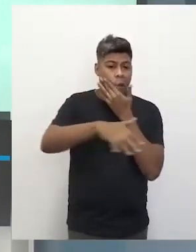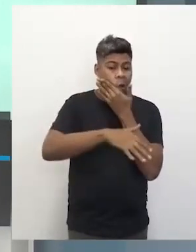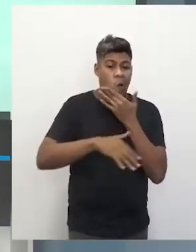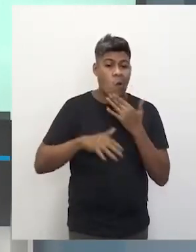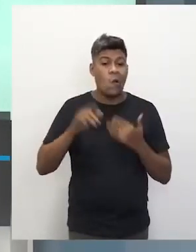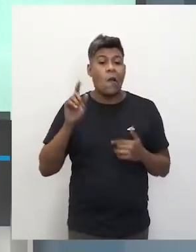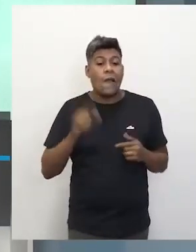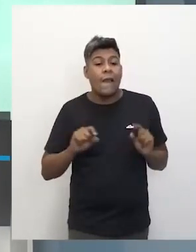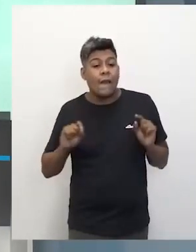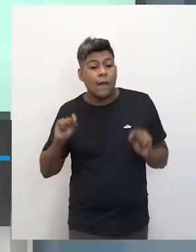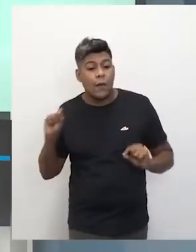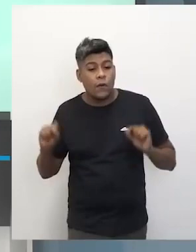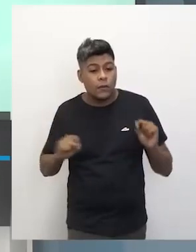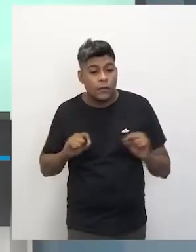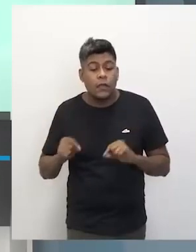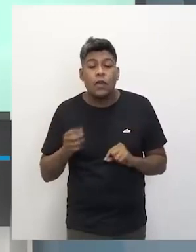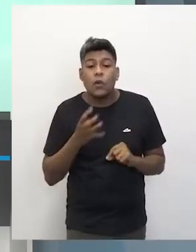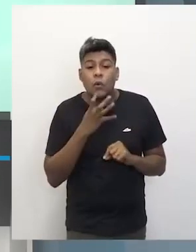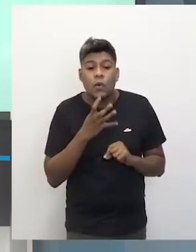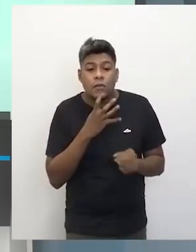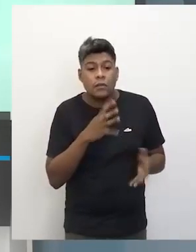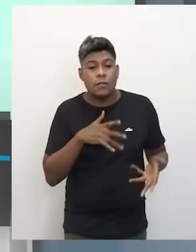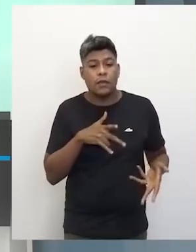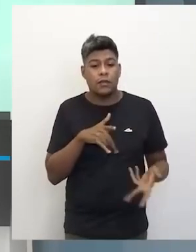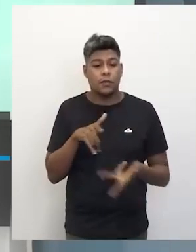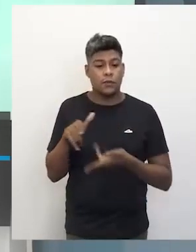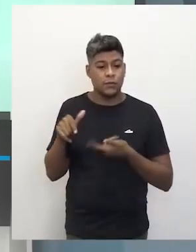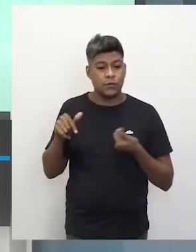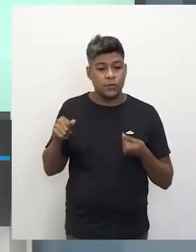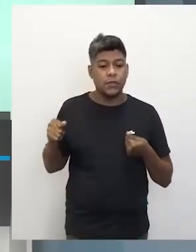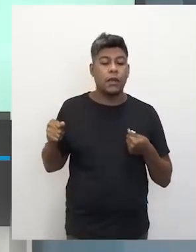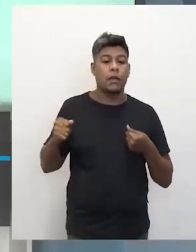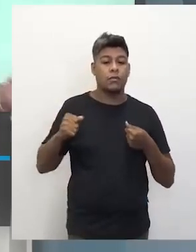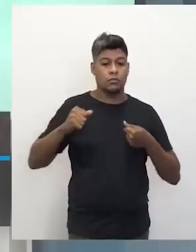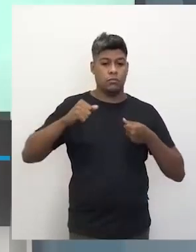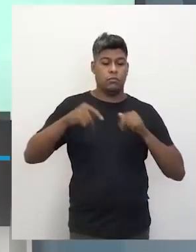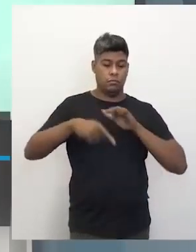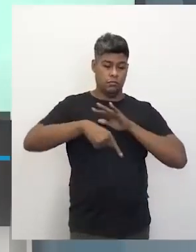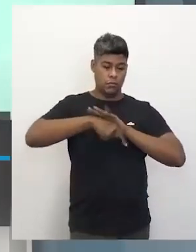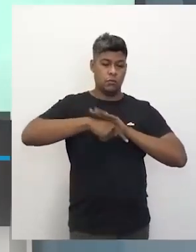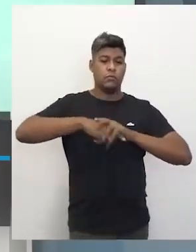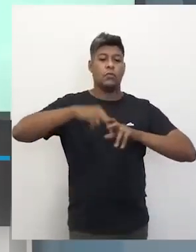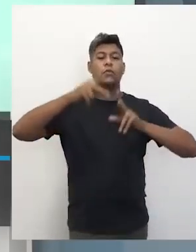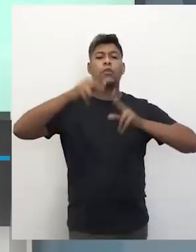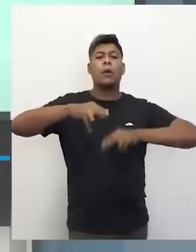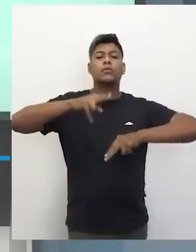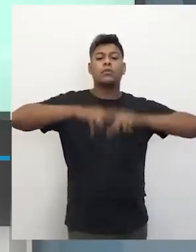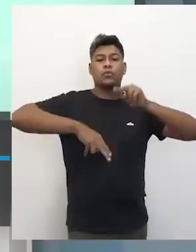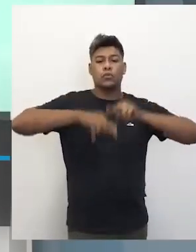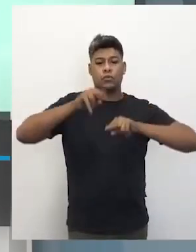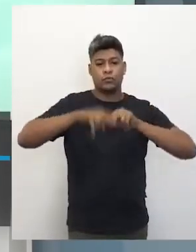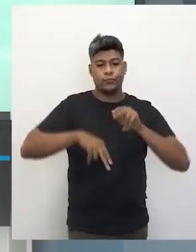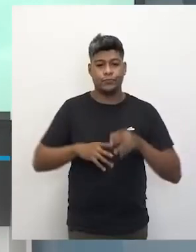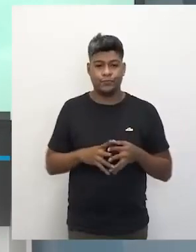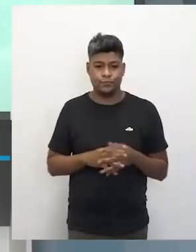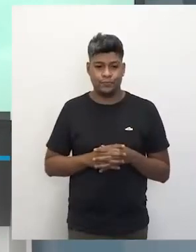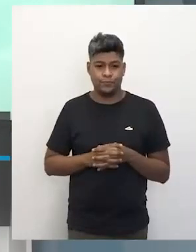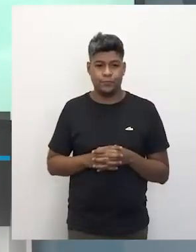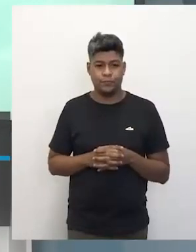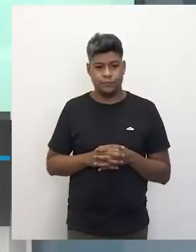isso, ele acaba tendo reconhecimento mundial com as bandeirinhas das festas juninas. Certo? Olha